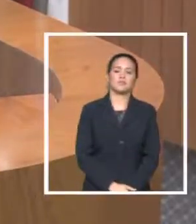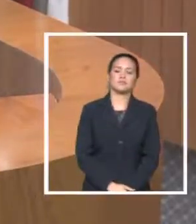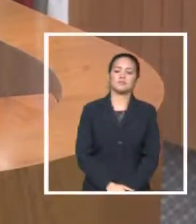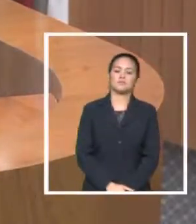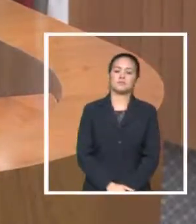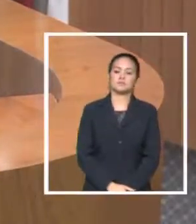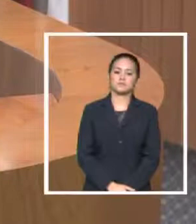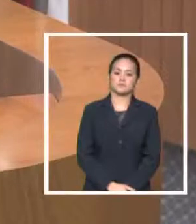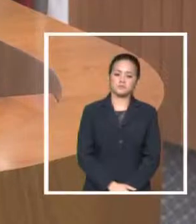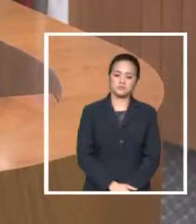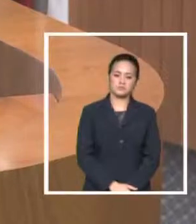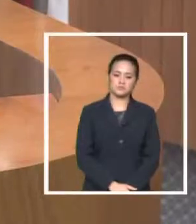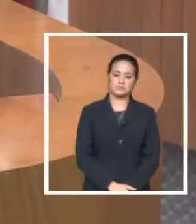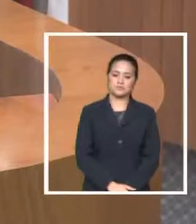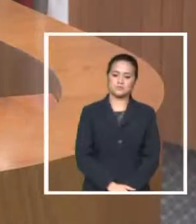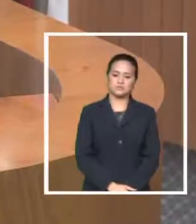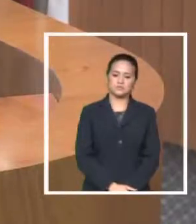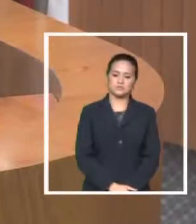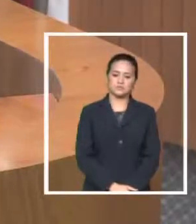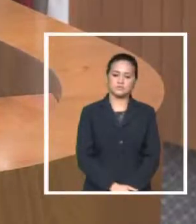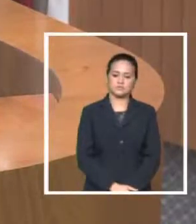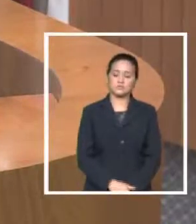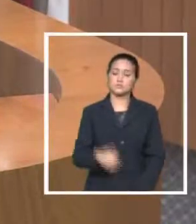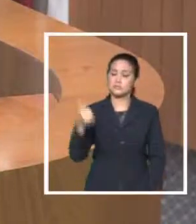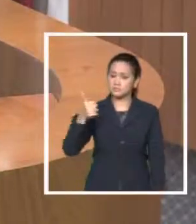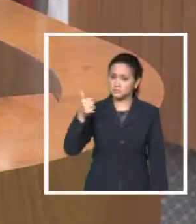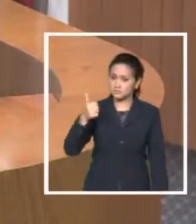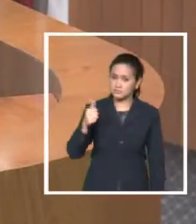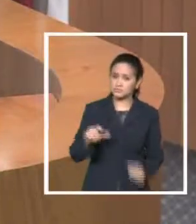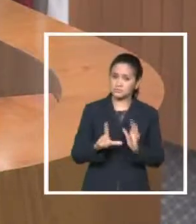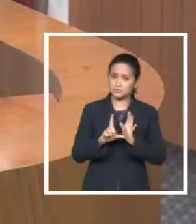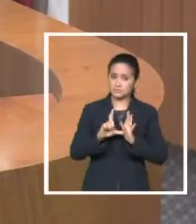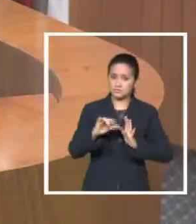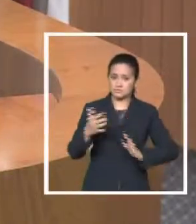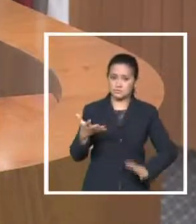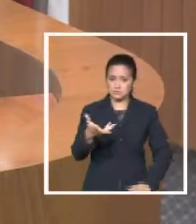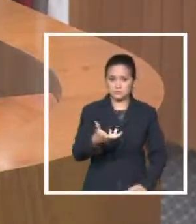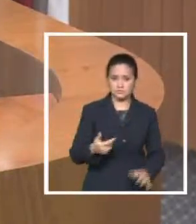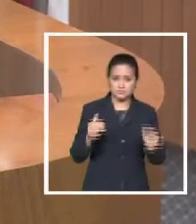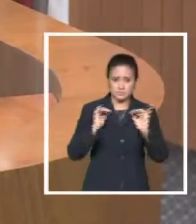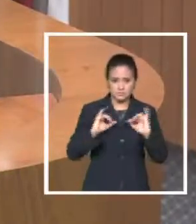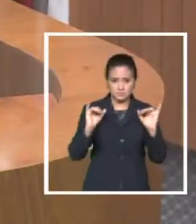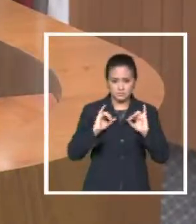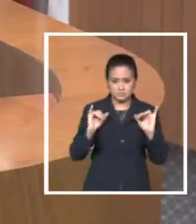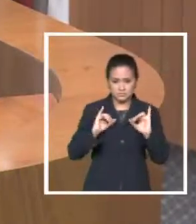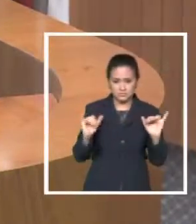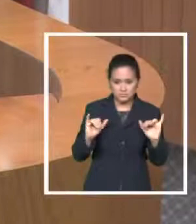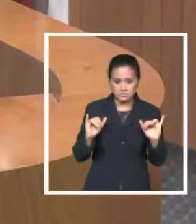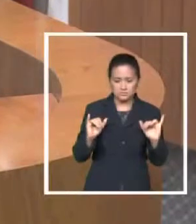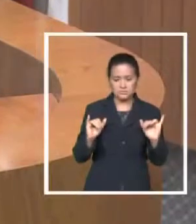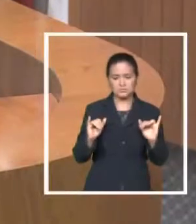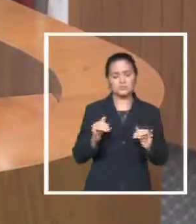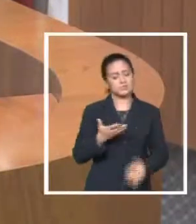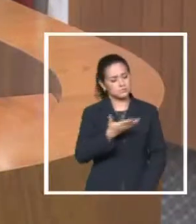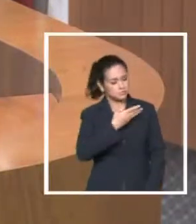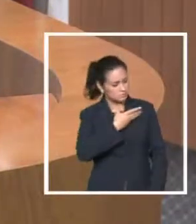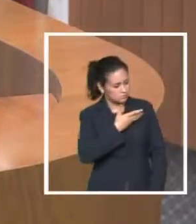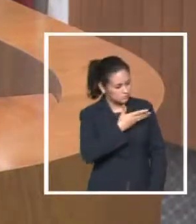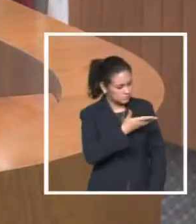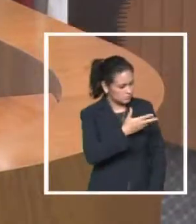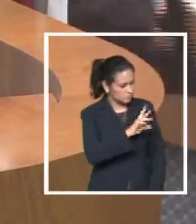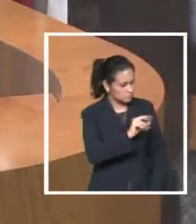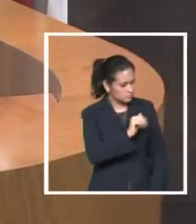Primeiro, a Lei de Acesso à Informação, meu estimado conterrâneo Rafael Leitor,